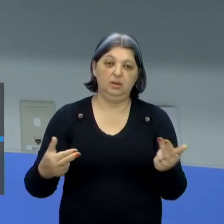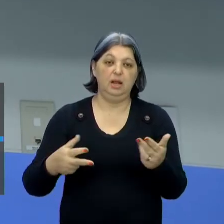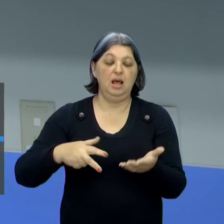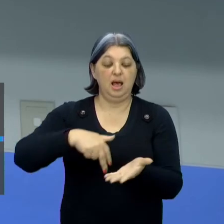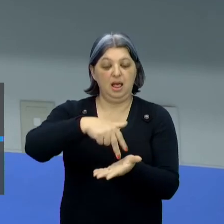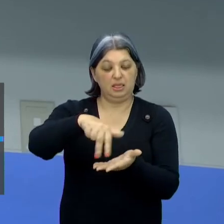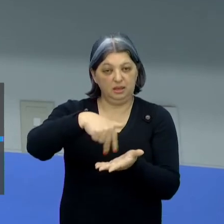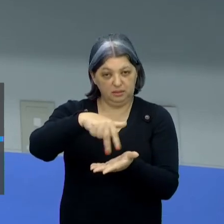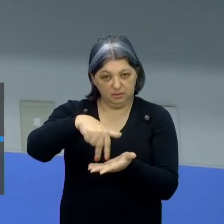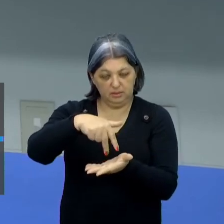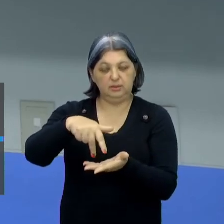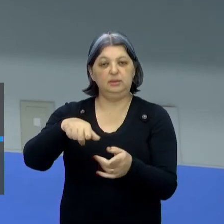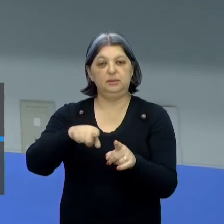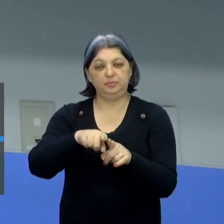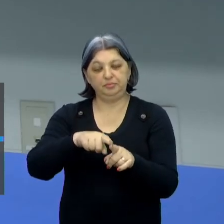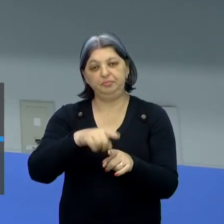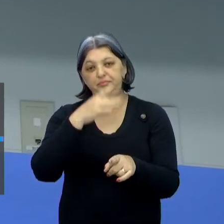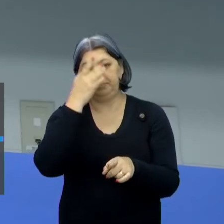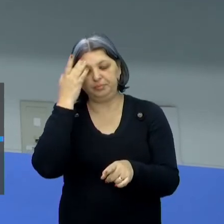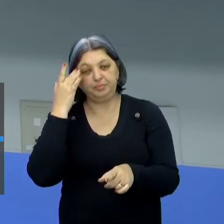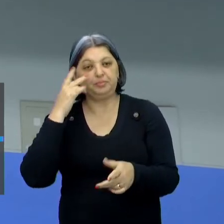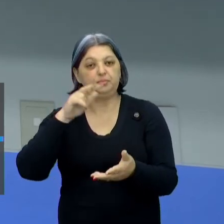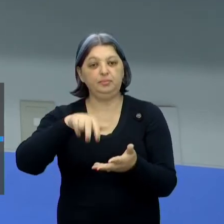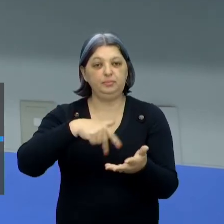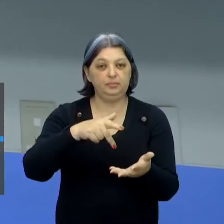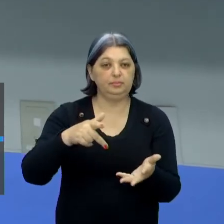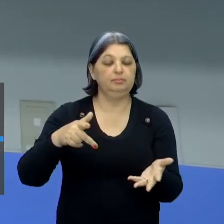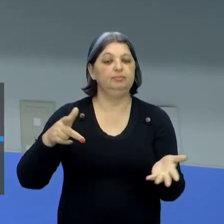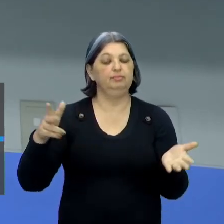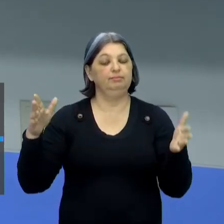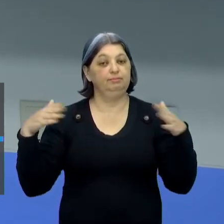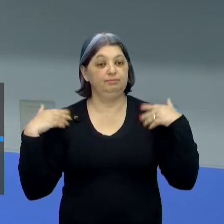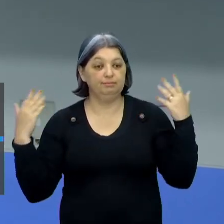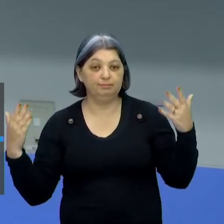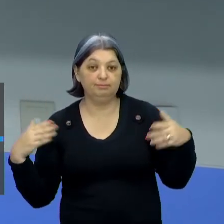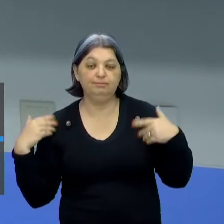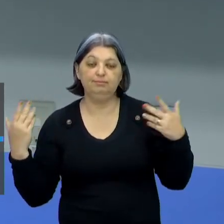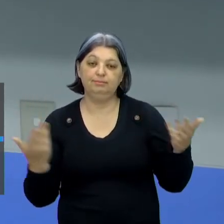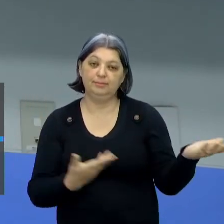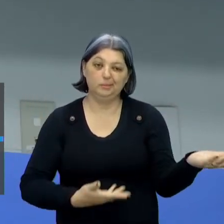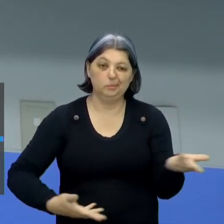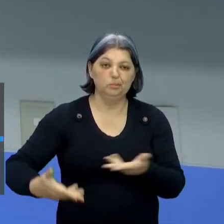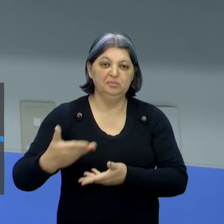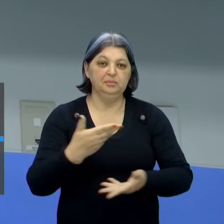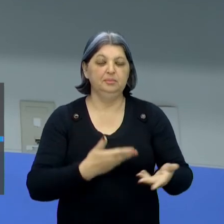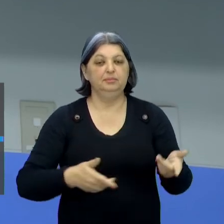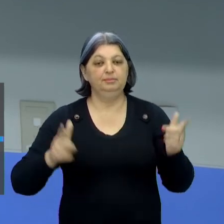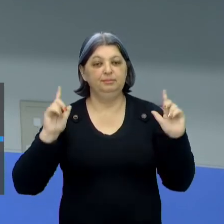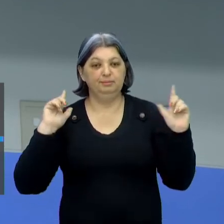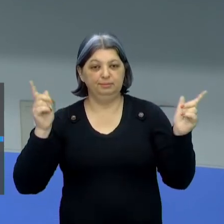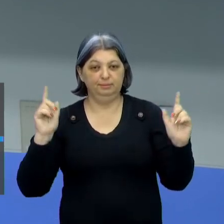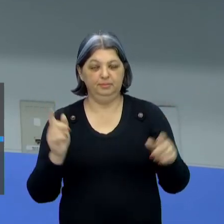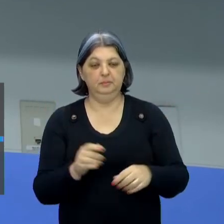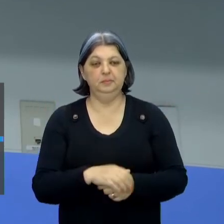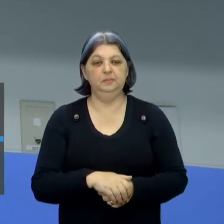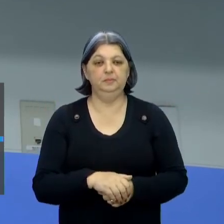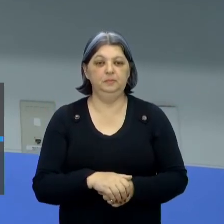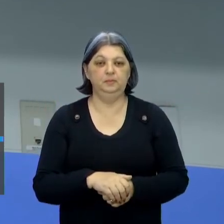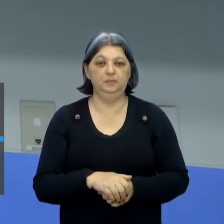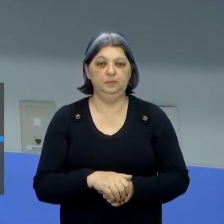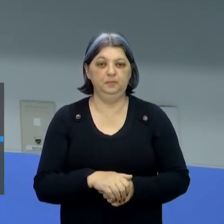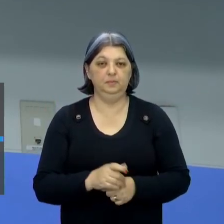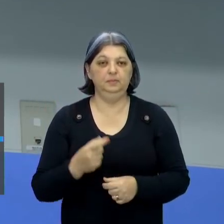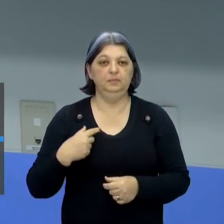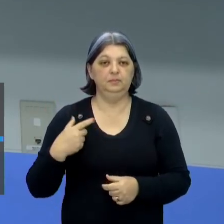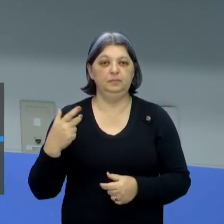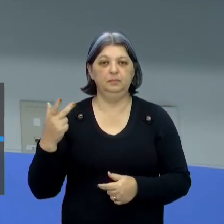arraial, as pessoas dançam, as pessoas se divertem, e vem a memória da gente, inclusive eu estou aqui gravando na